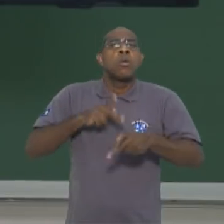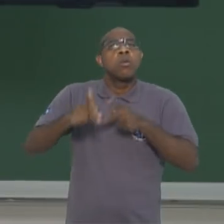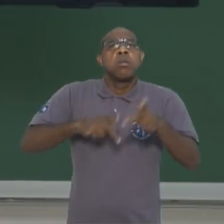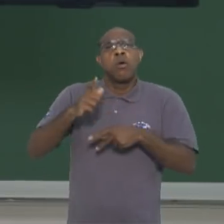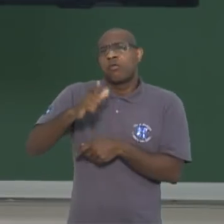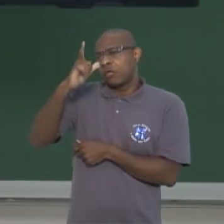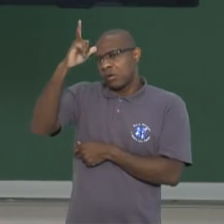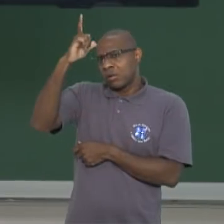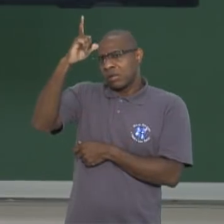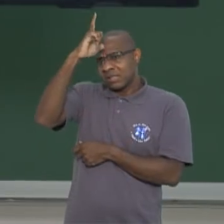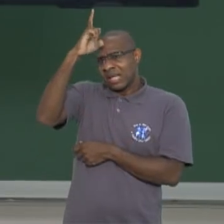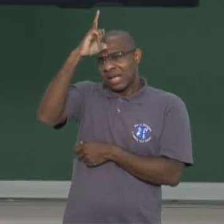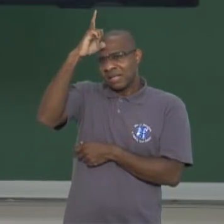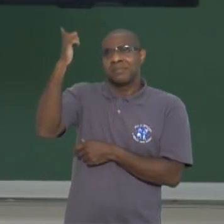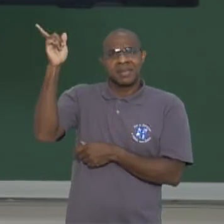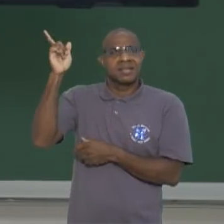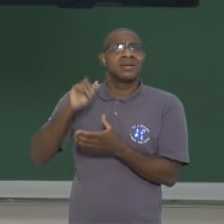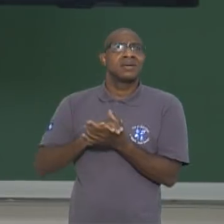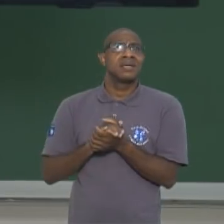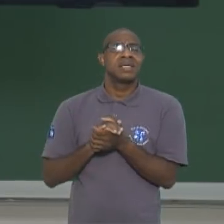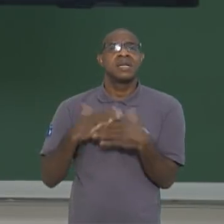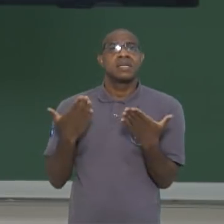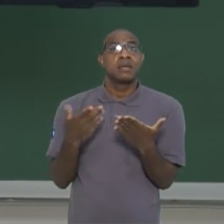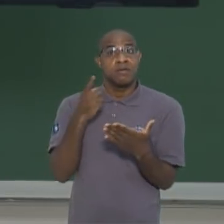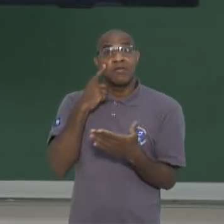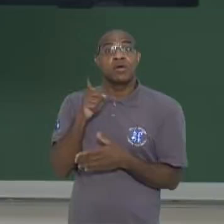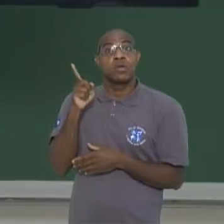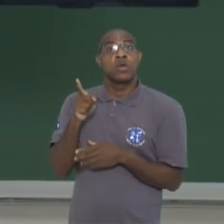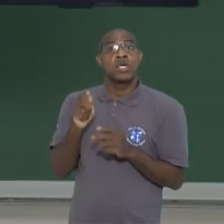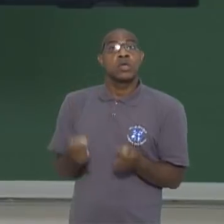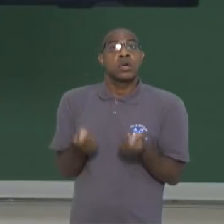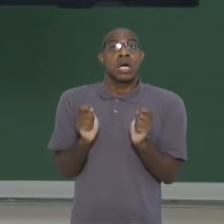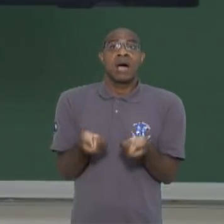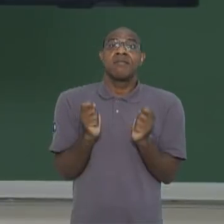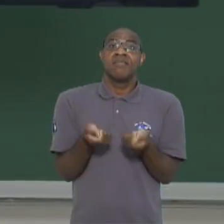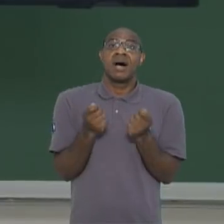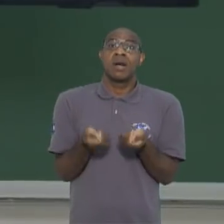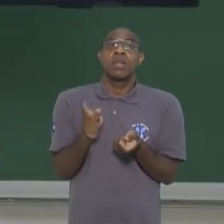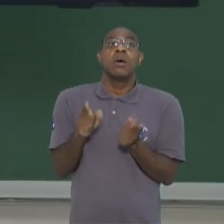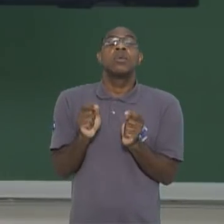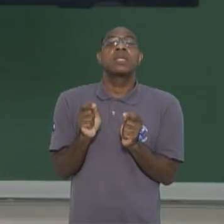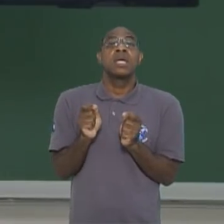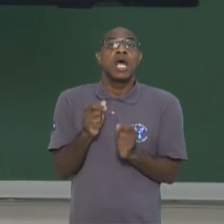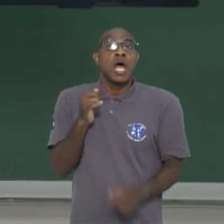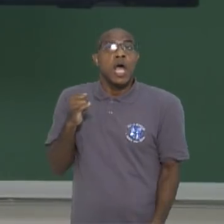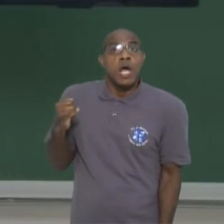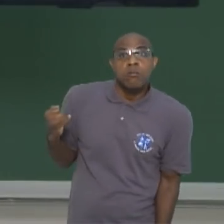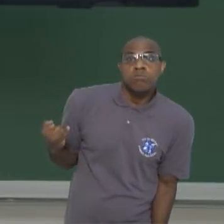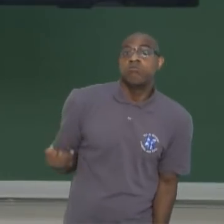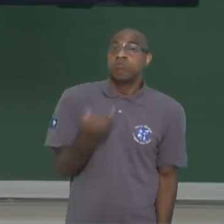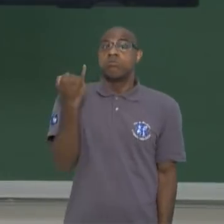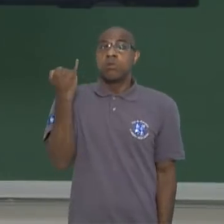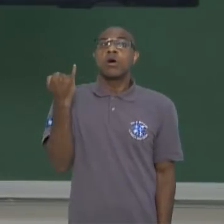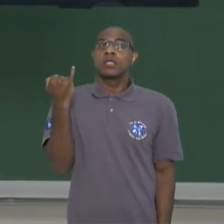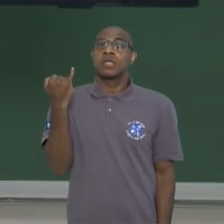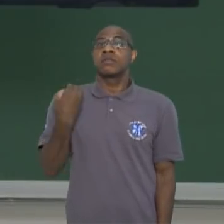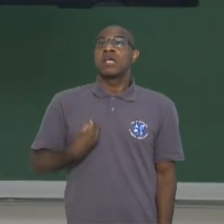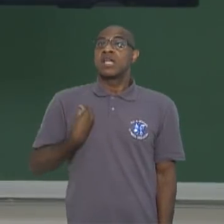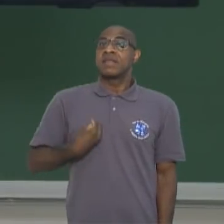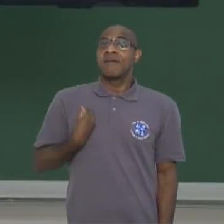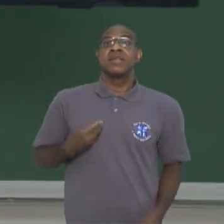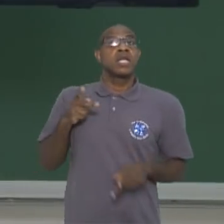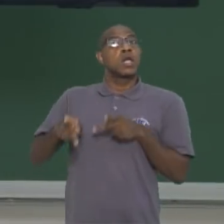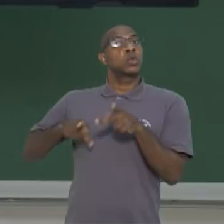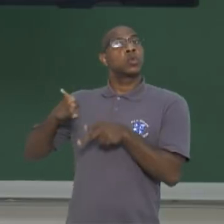povos bárbaros, né? A gente vai ver que o cavalo se torna um objeto extremamente importante na vida desse